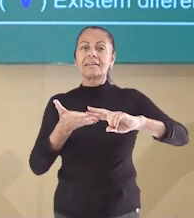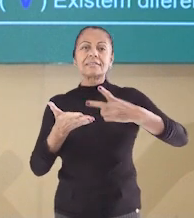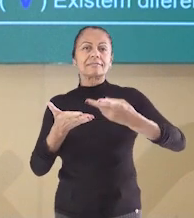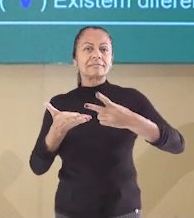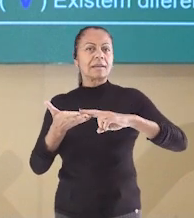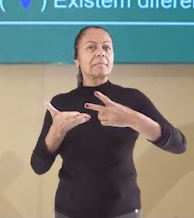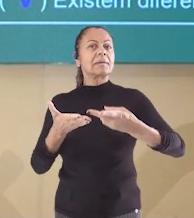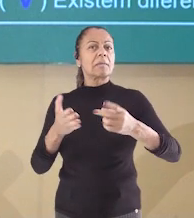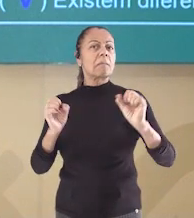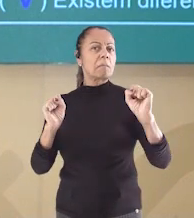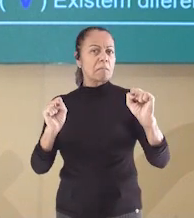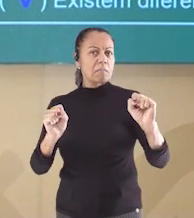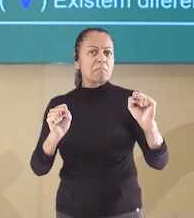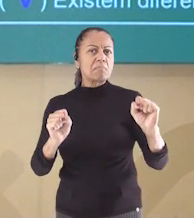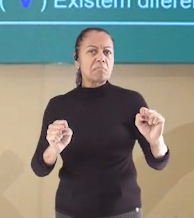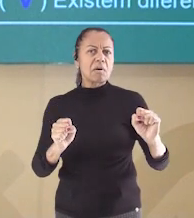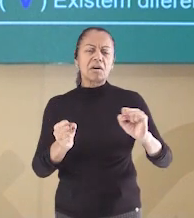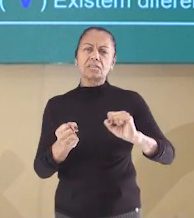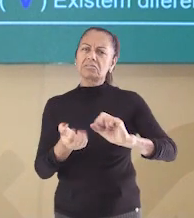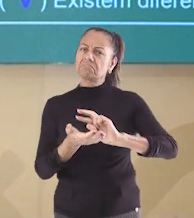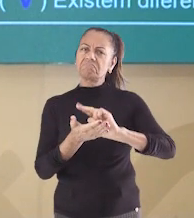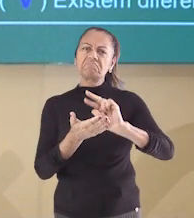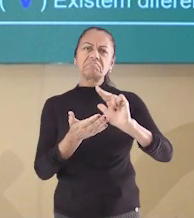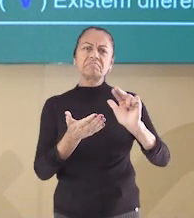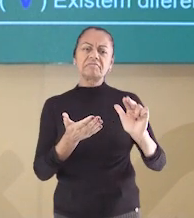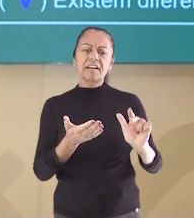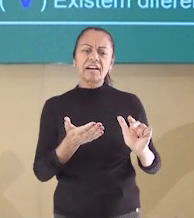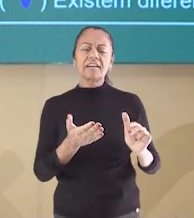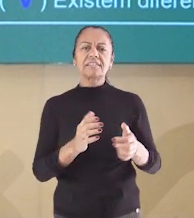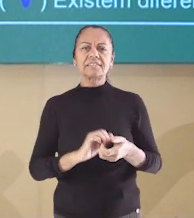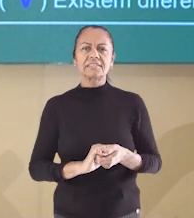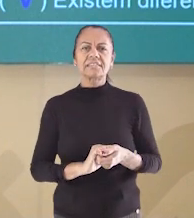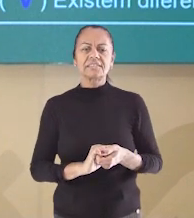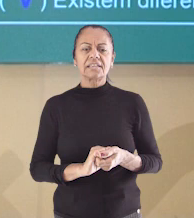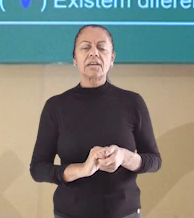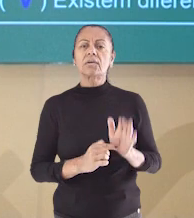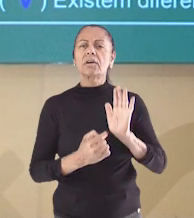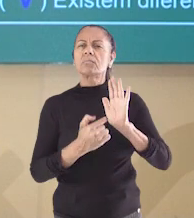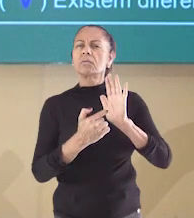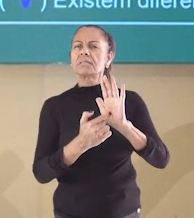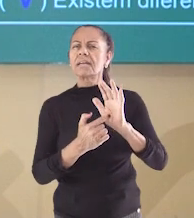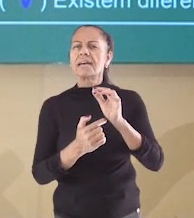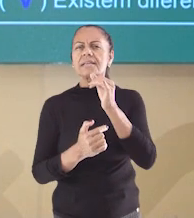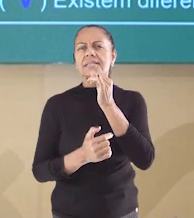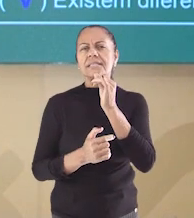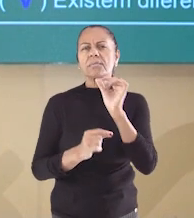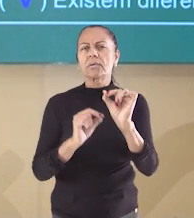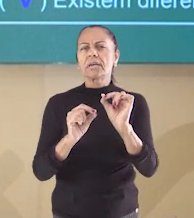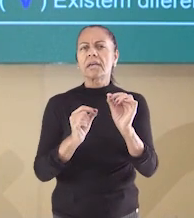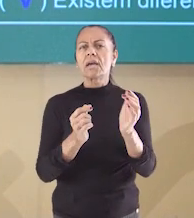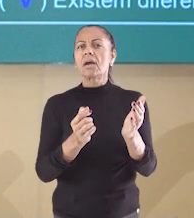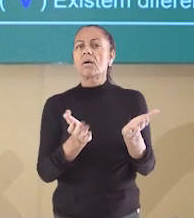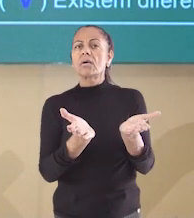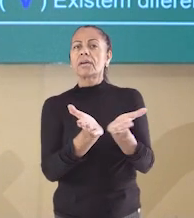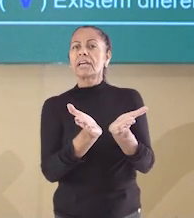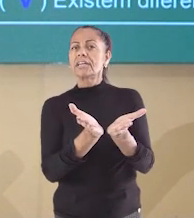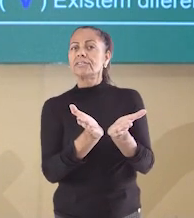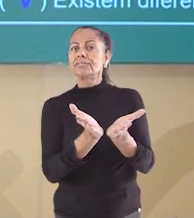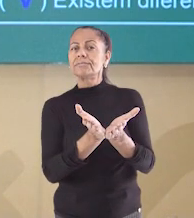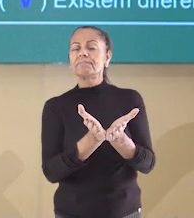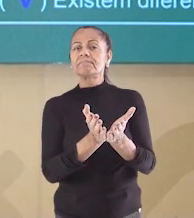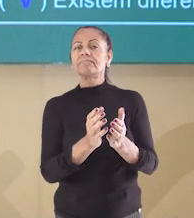acontecendo, as interpretações podem ser variadas. Eu quero até fazer um destaque aqui, por exemplo, no